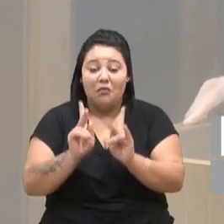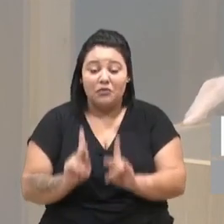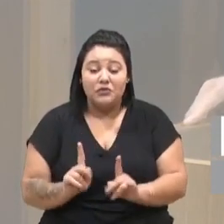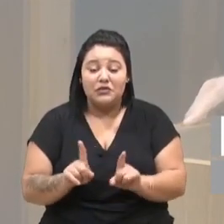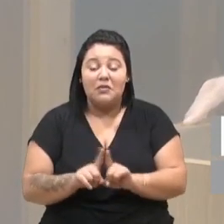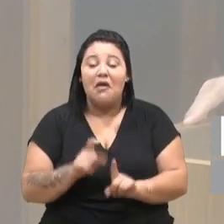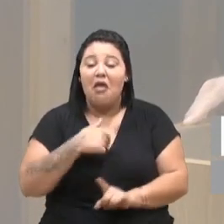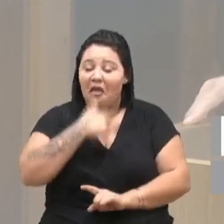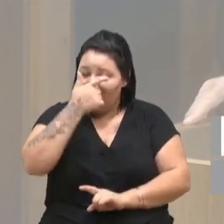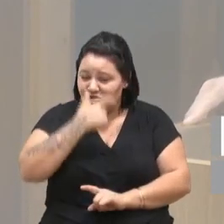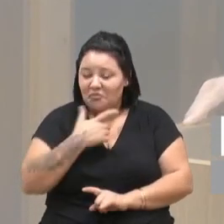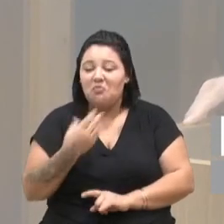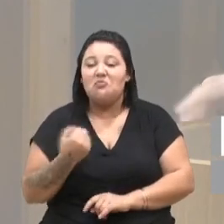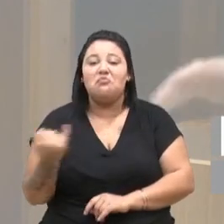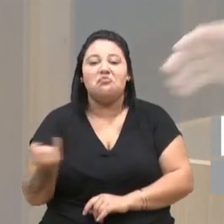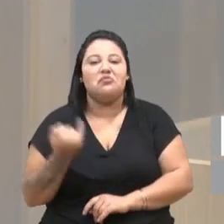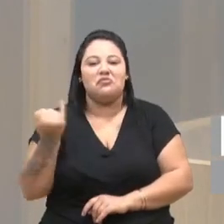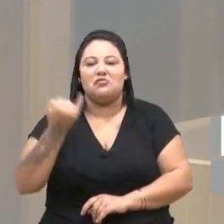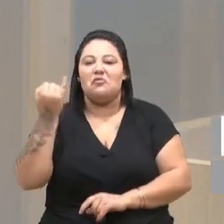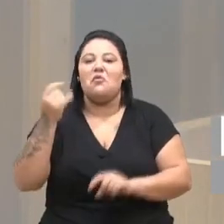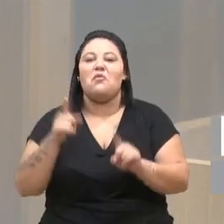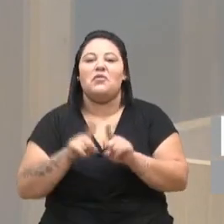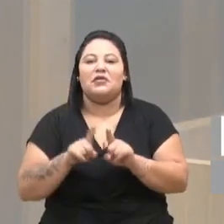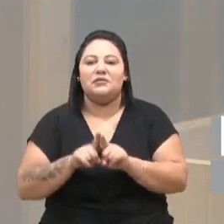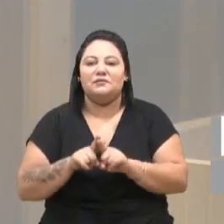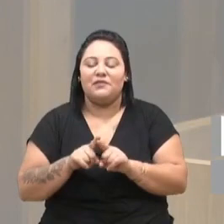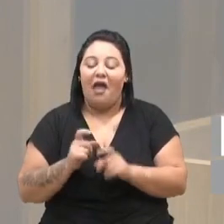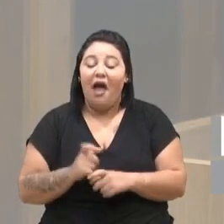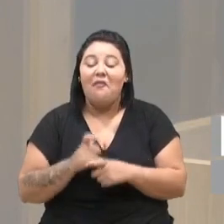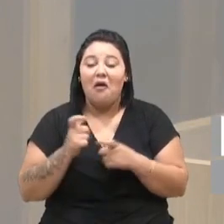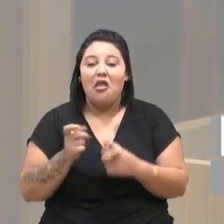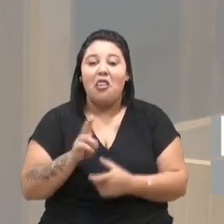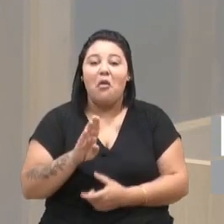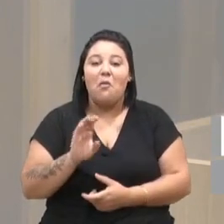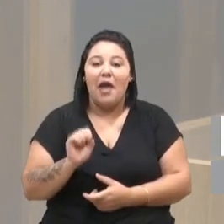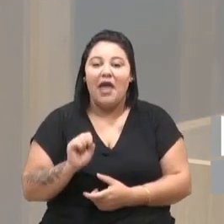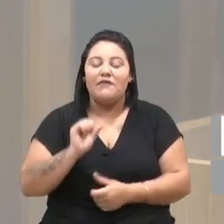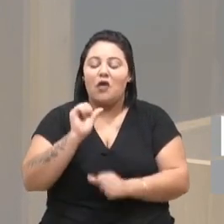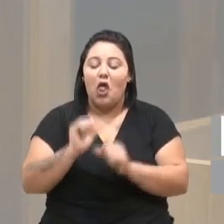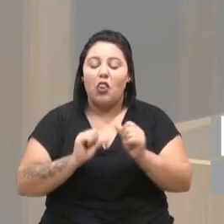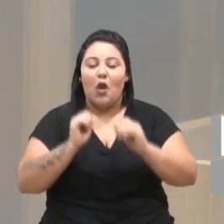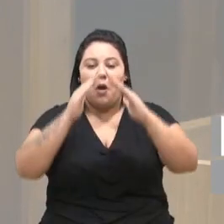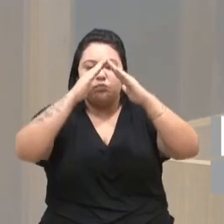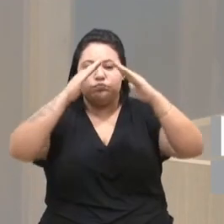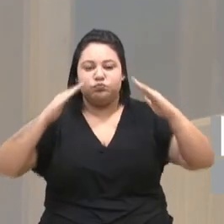muito importante. Na maioria delas, a troca de telhados,